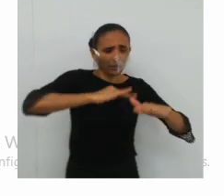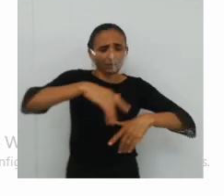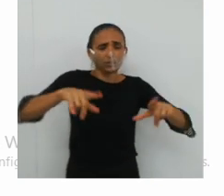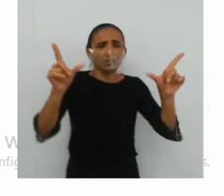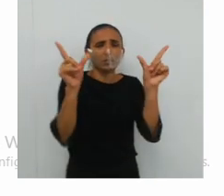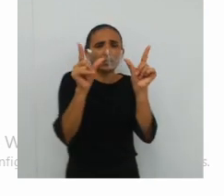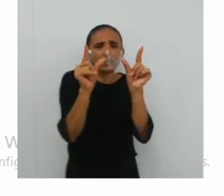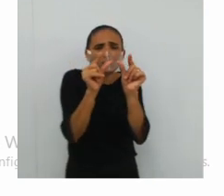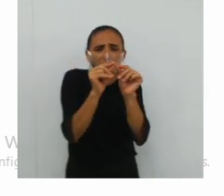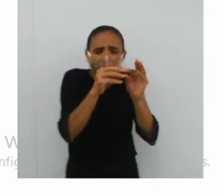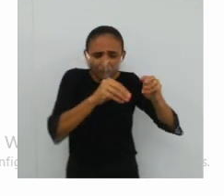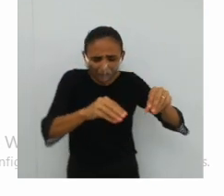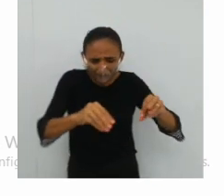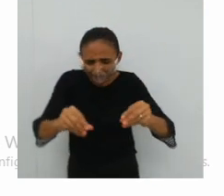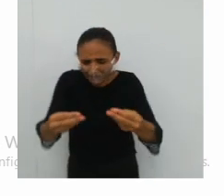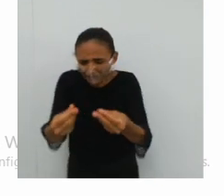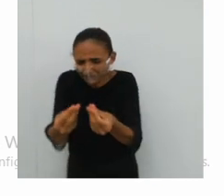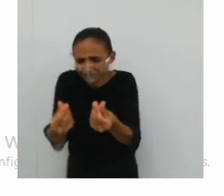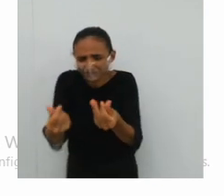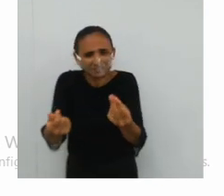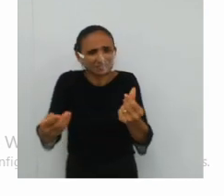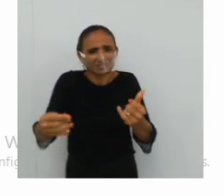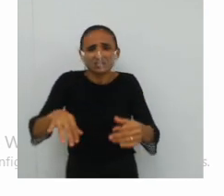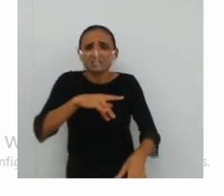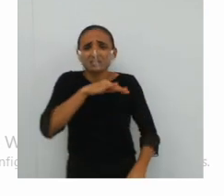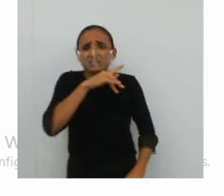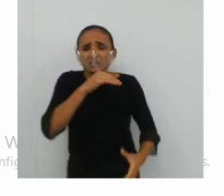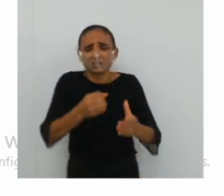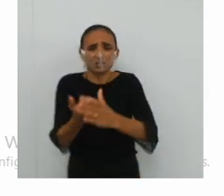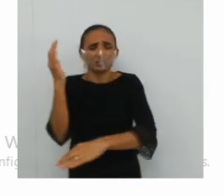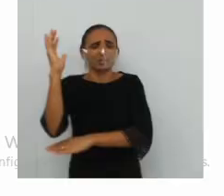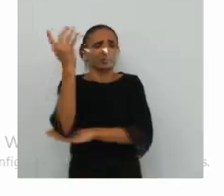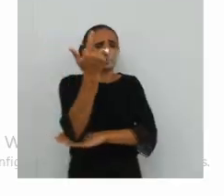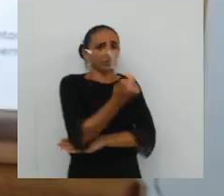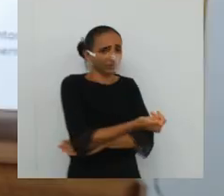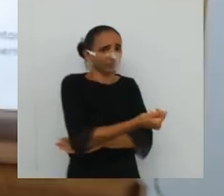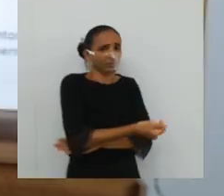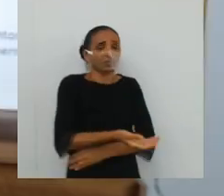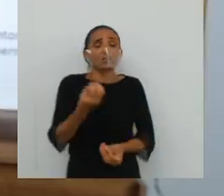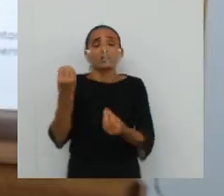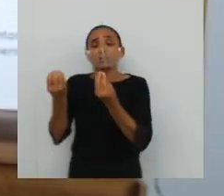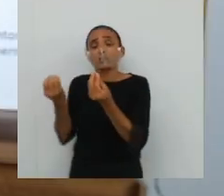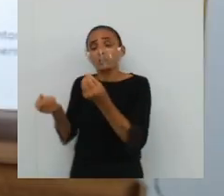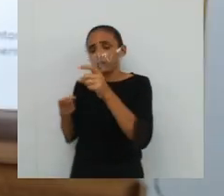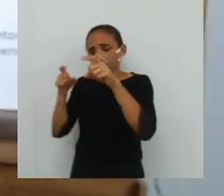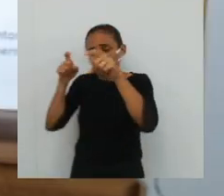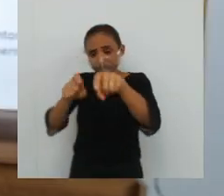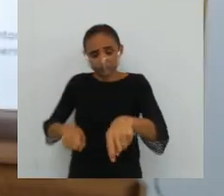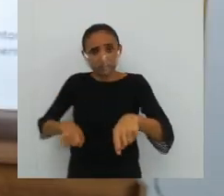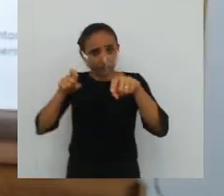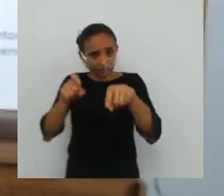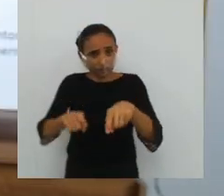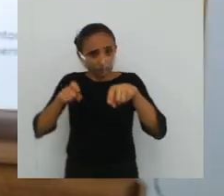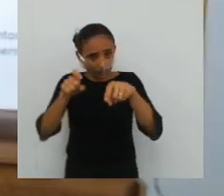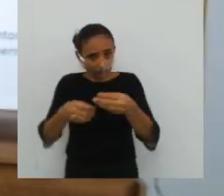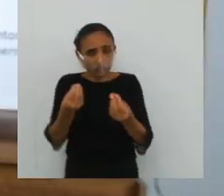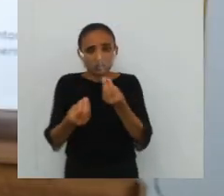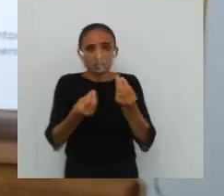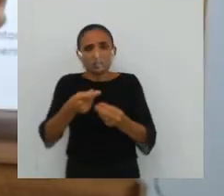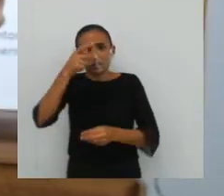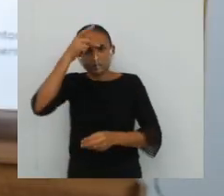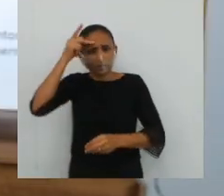solo, e isso vai favorecer a agricultura itinerante. Volta para mim, o que é a agricultura itinerante? É aquela pessoa que